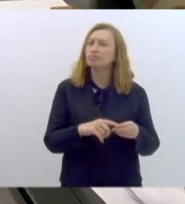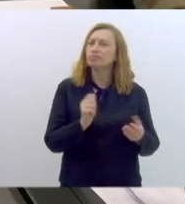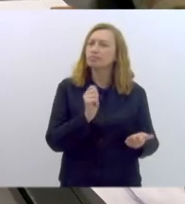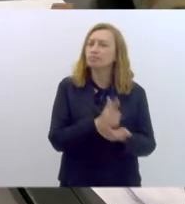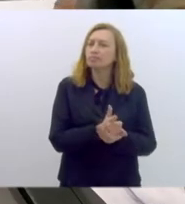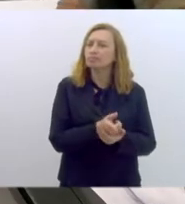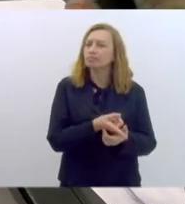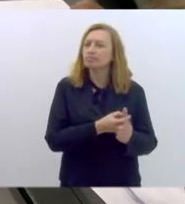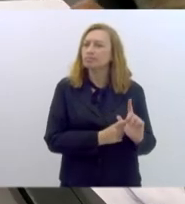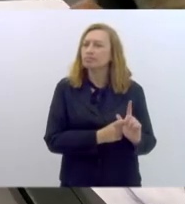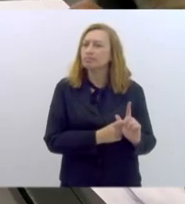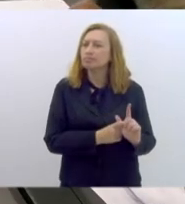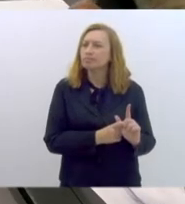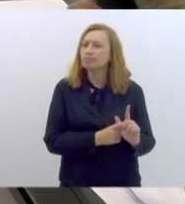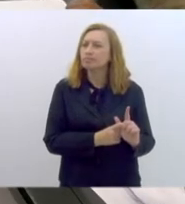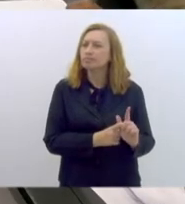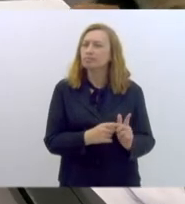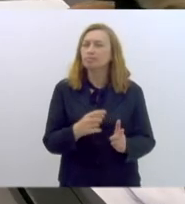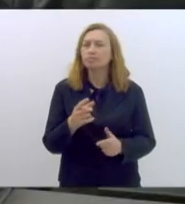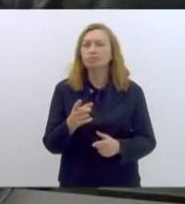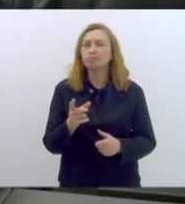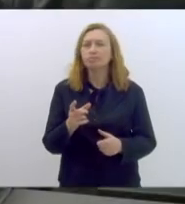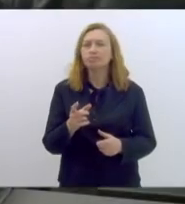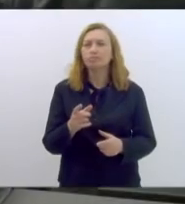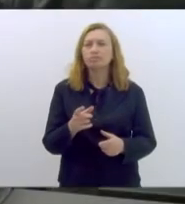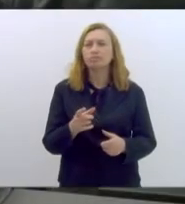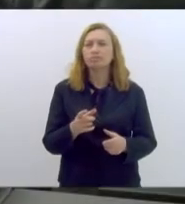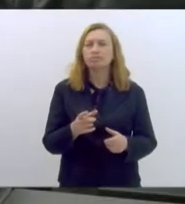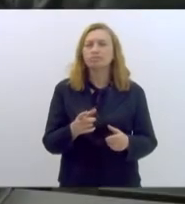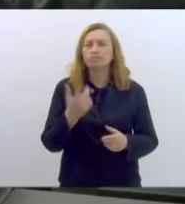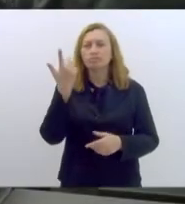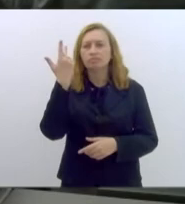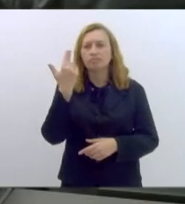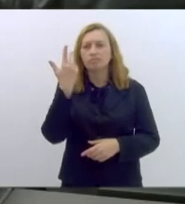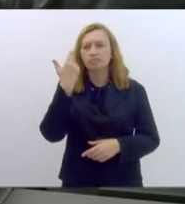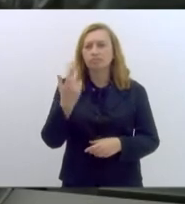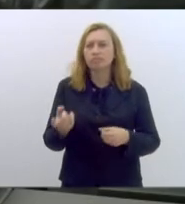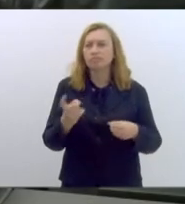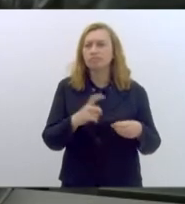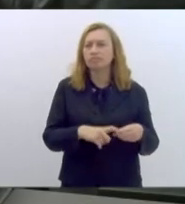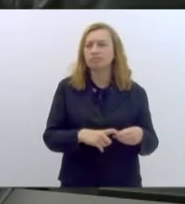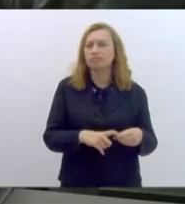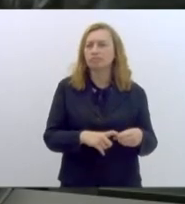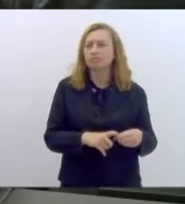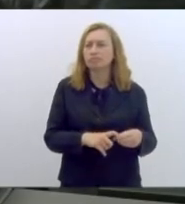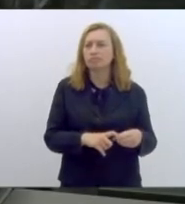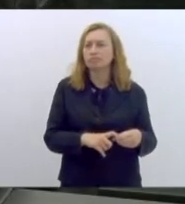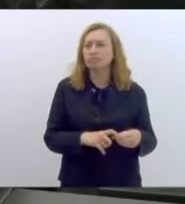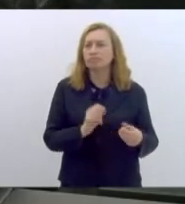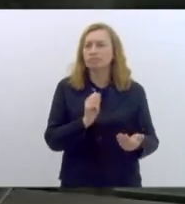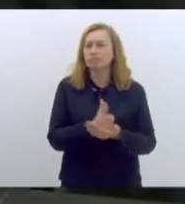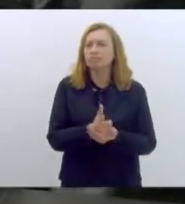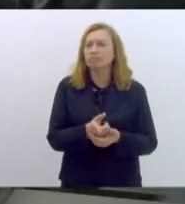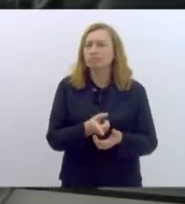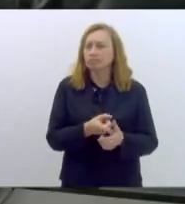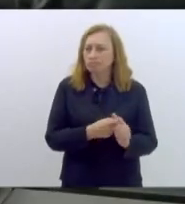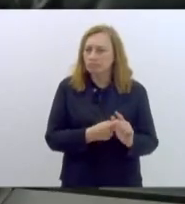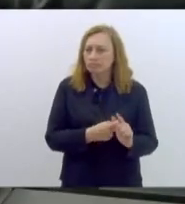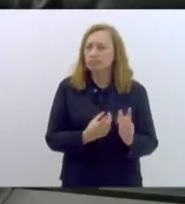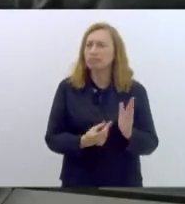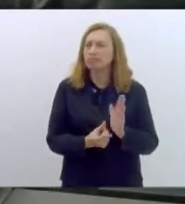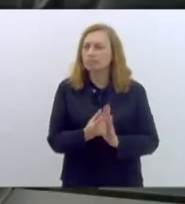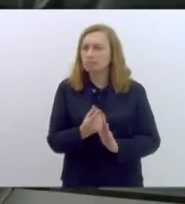né? A intenção desse regime é voltar a uma normalidade de pagamento de dívida, de